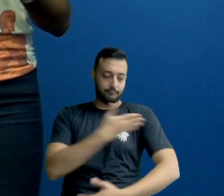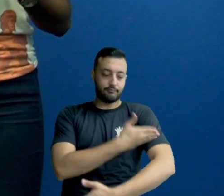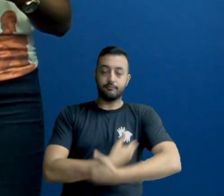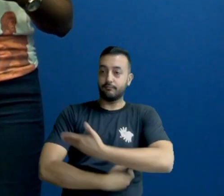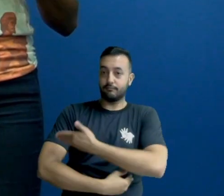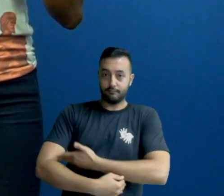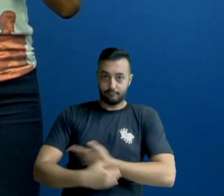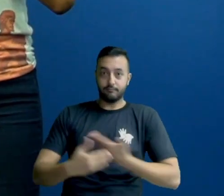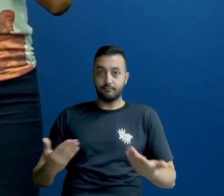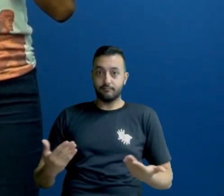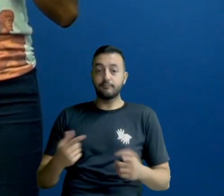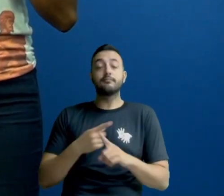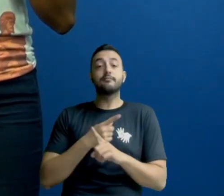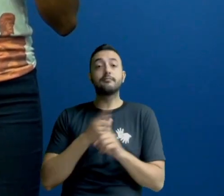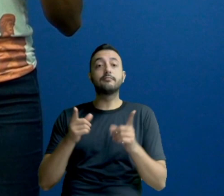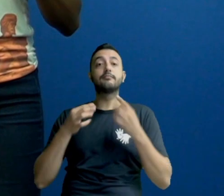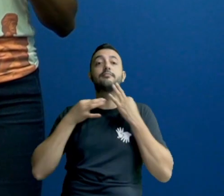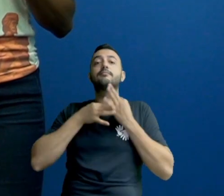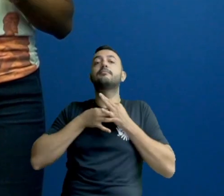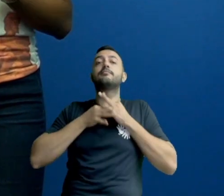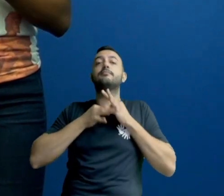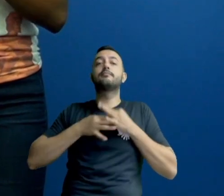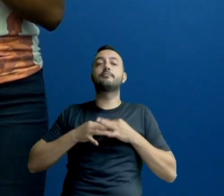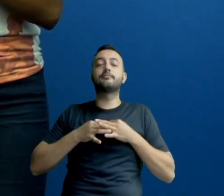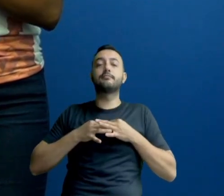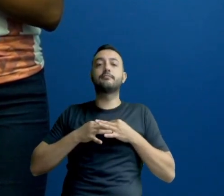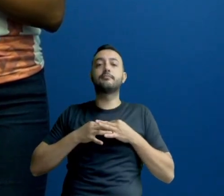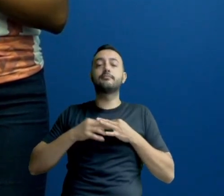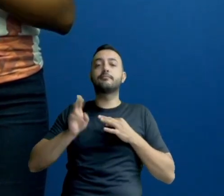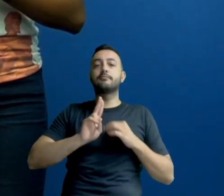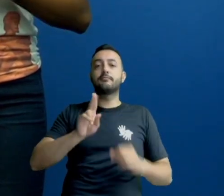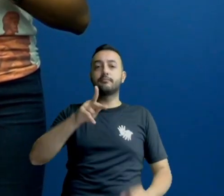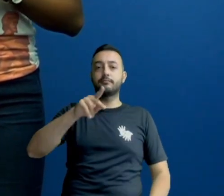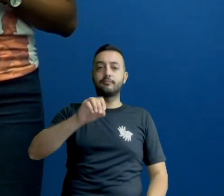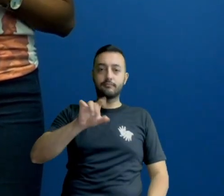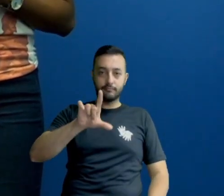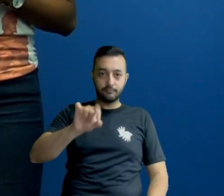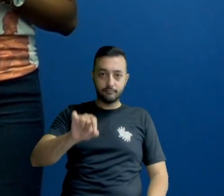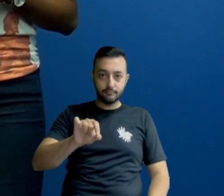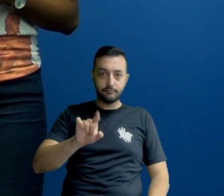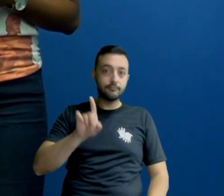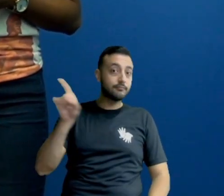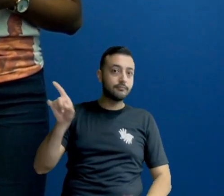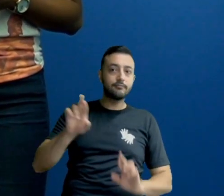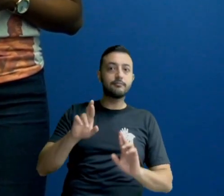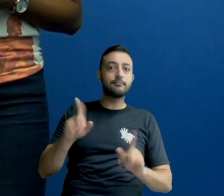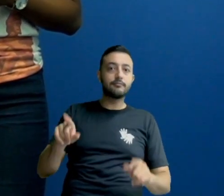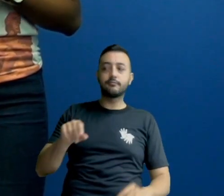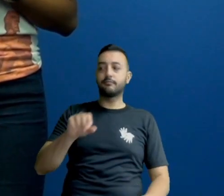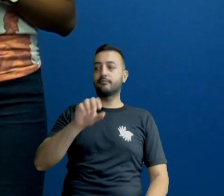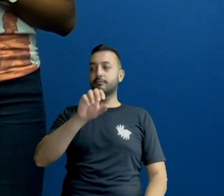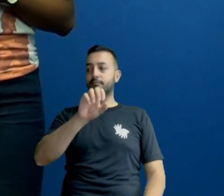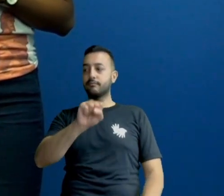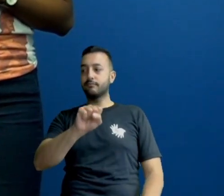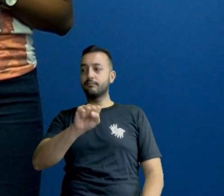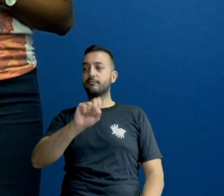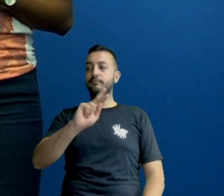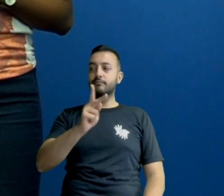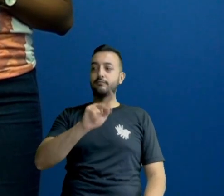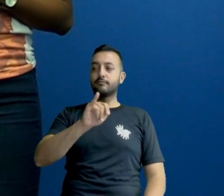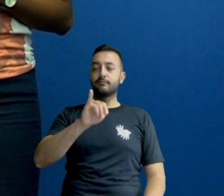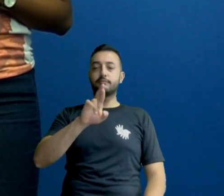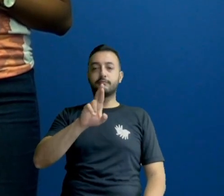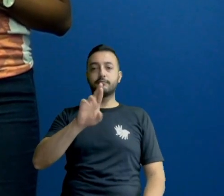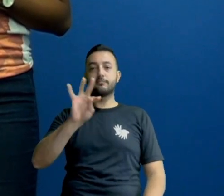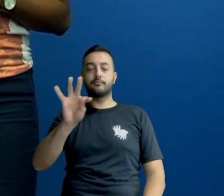aquela camisa polo, que a gente chama de camisa polo, a gente chama ali de short. Então, muito cuidado,